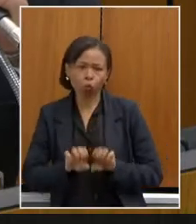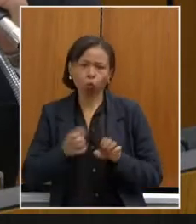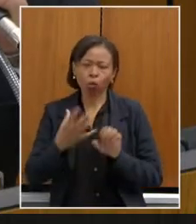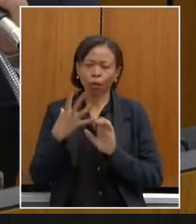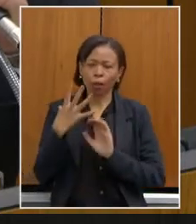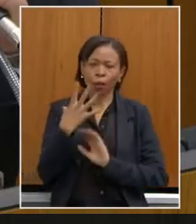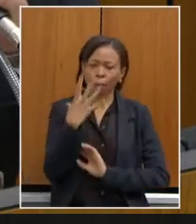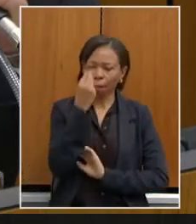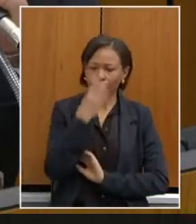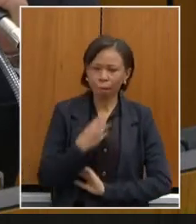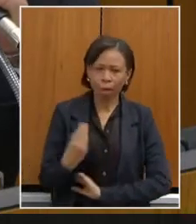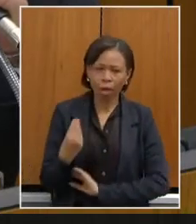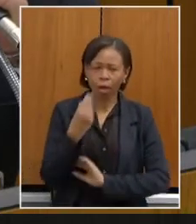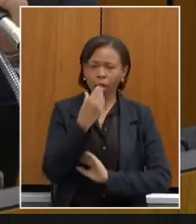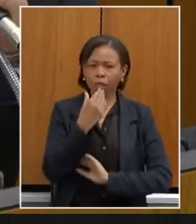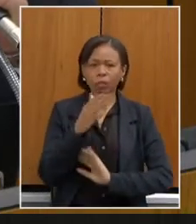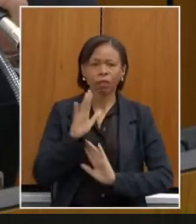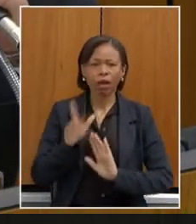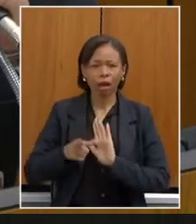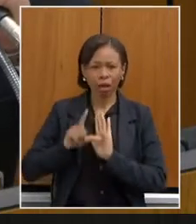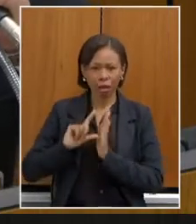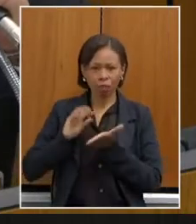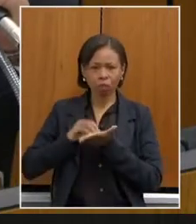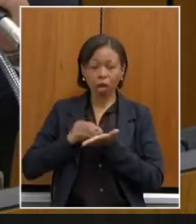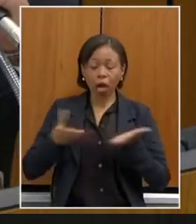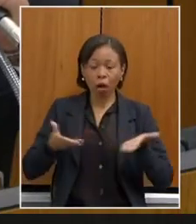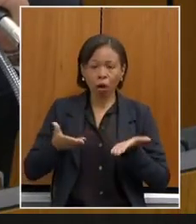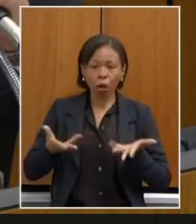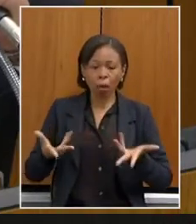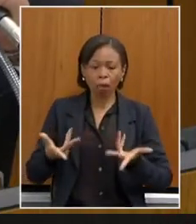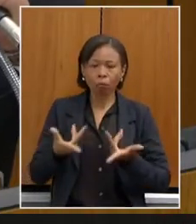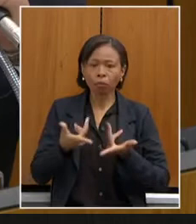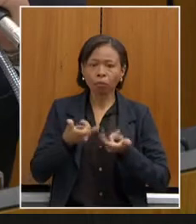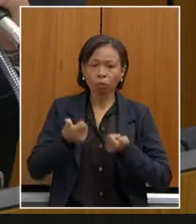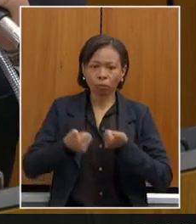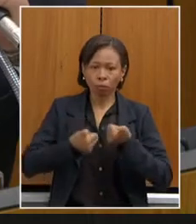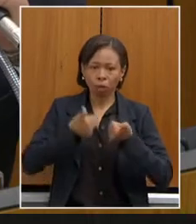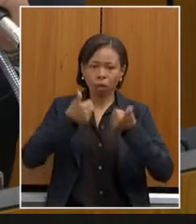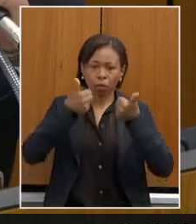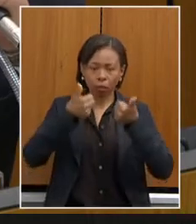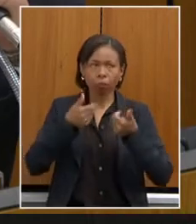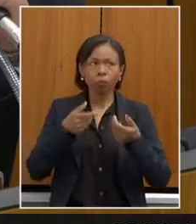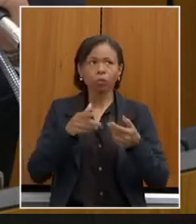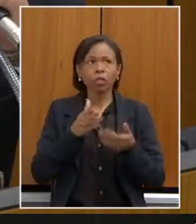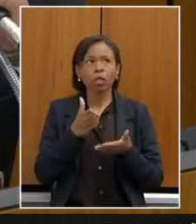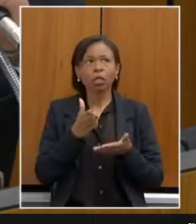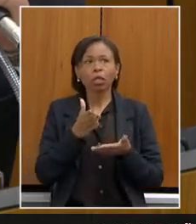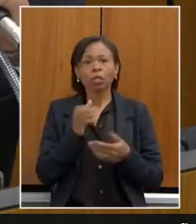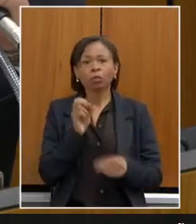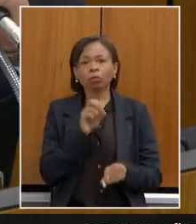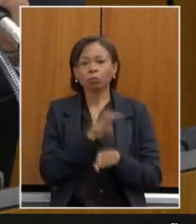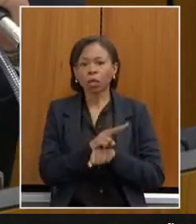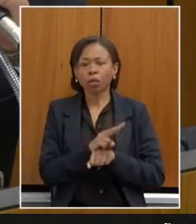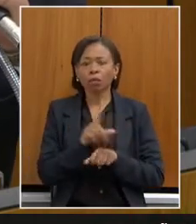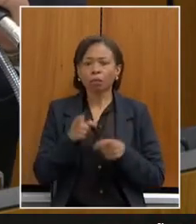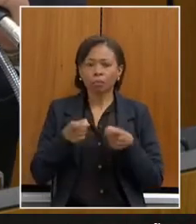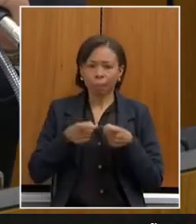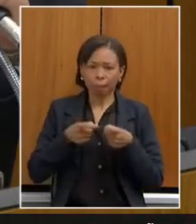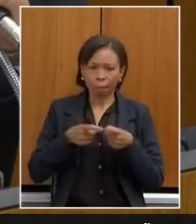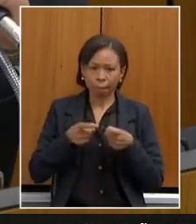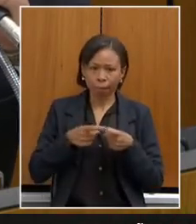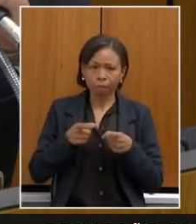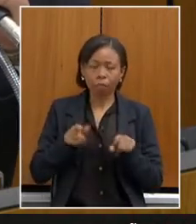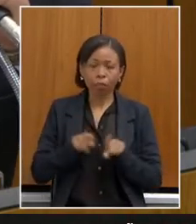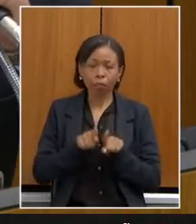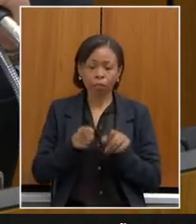estamos buscando então essa ampliação em leitos mais qualificados convocação de médicos IGTESP que é gratificação